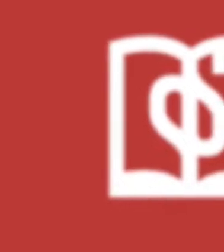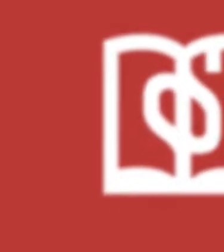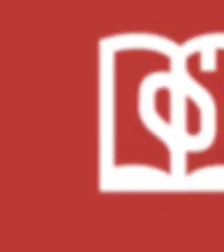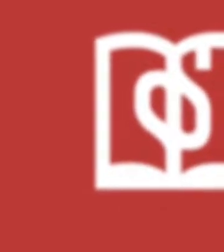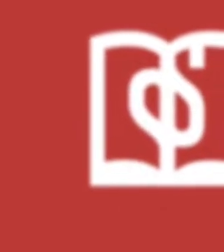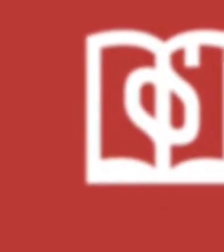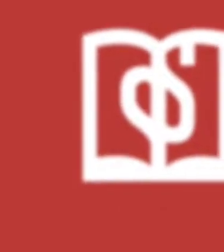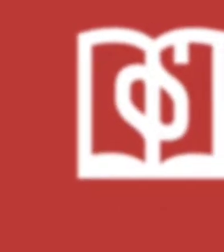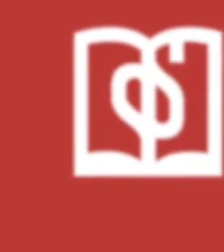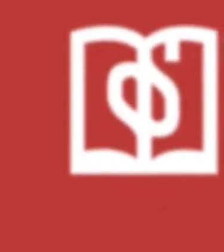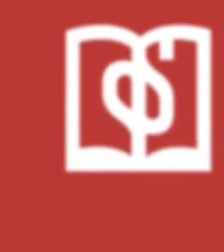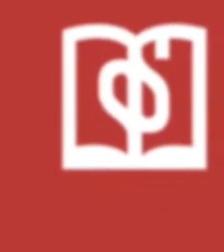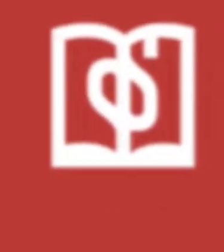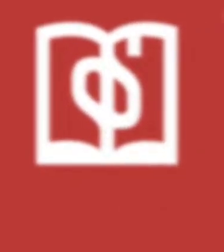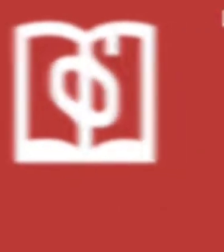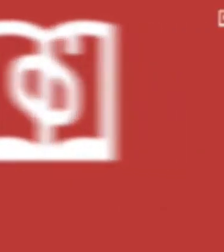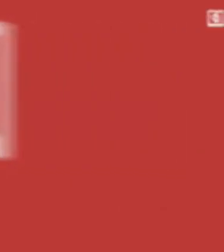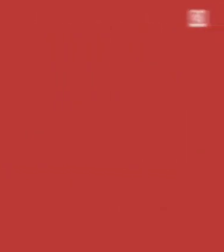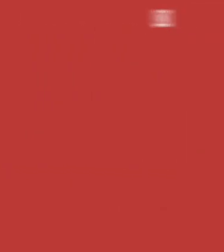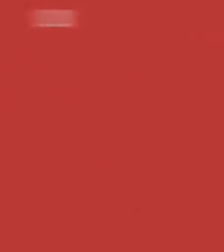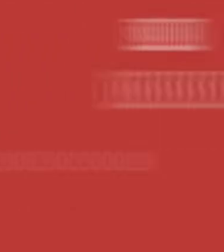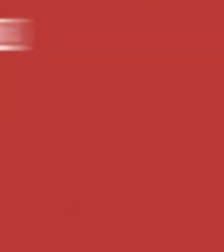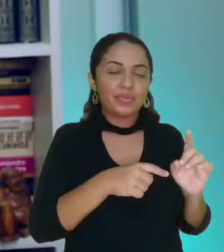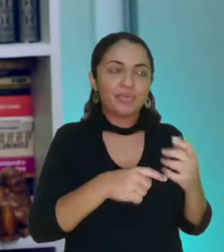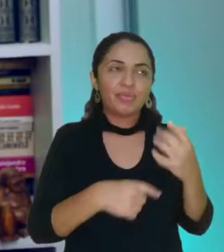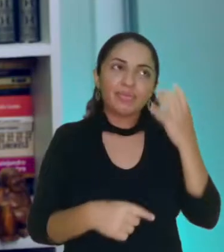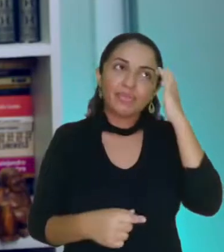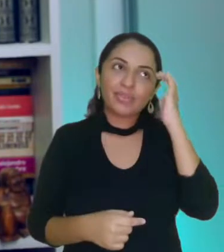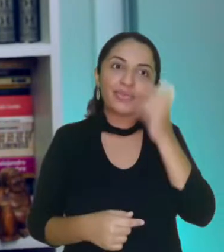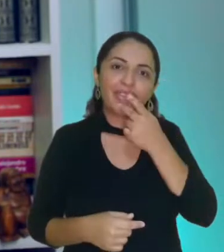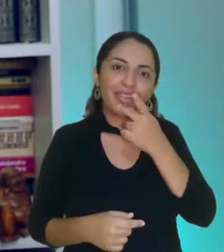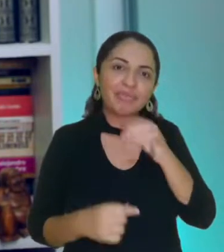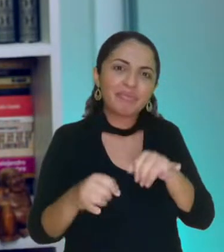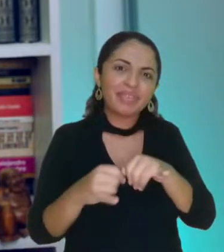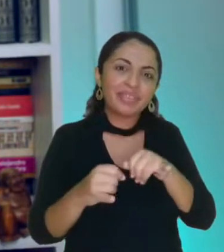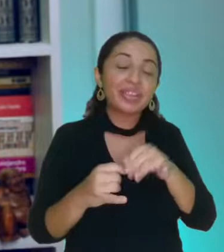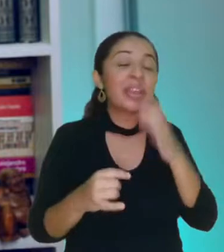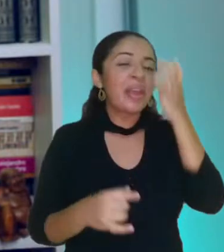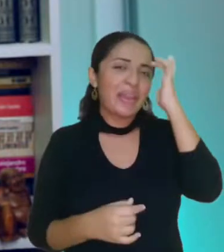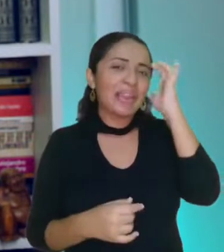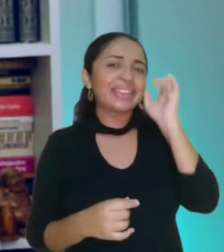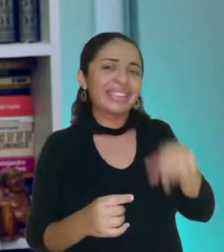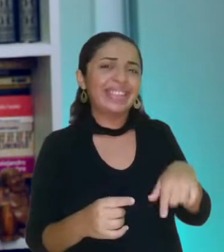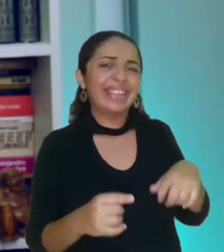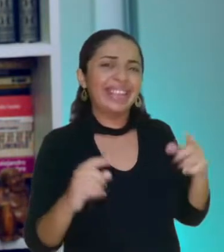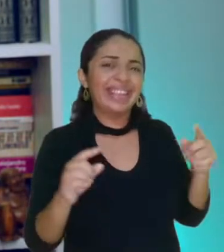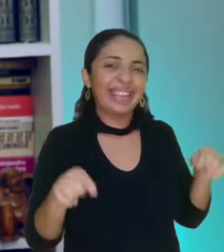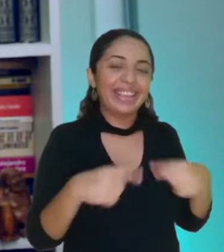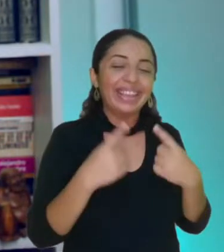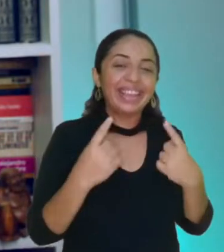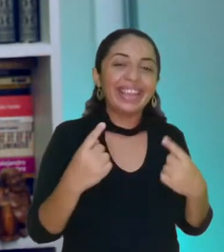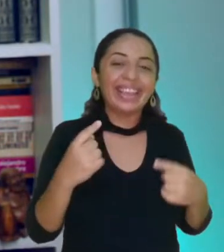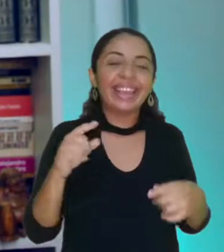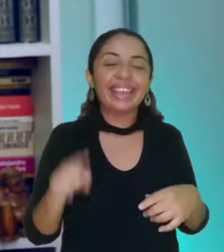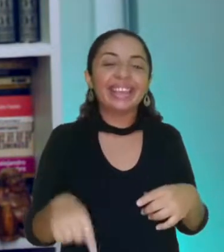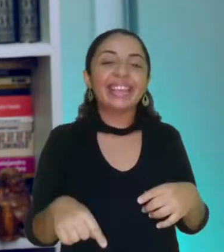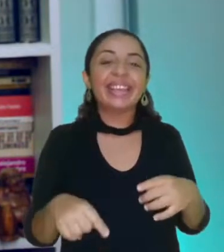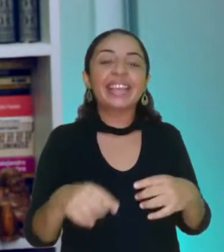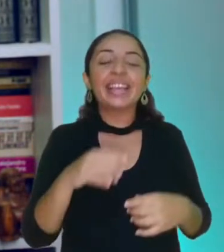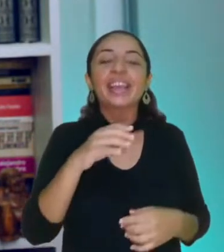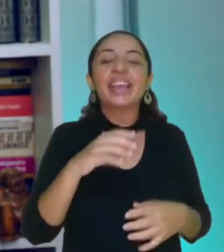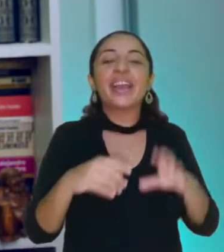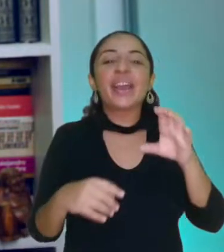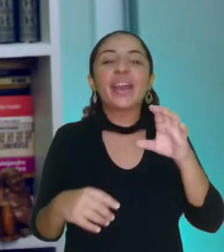dele, que ele é diretor. Posso estar falando bobagem aqui, mas eu acredito que não. Acho que é esse mesmo aqui, o Ordinary